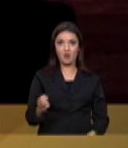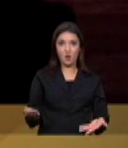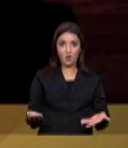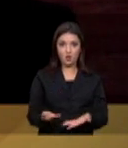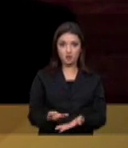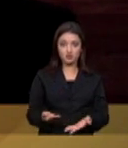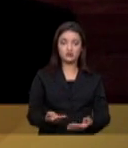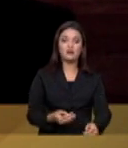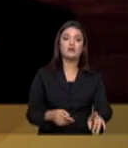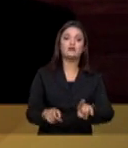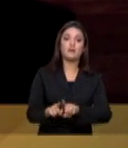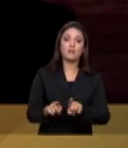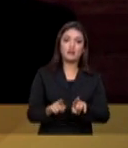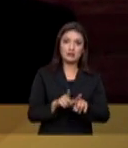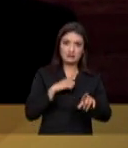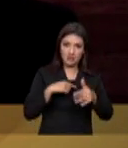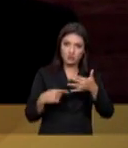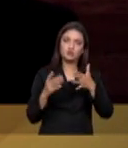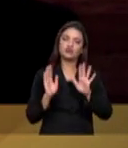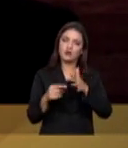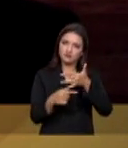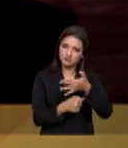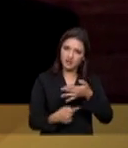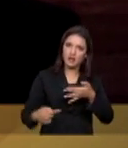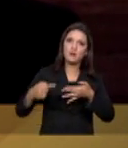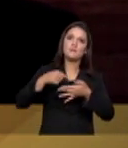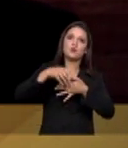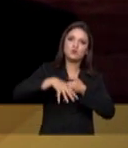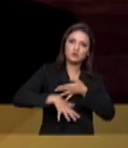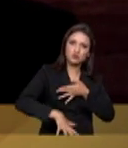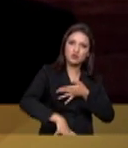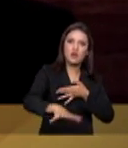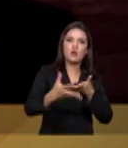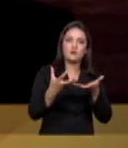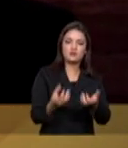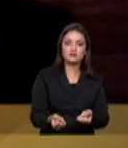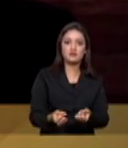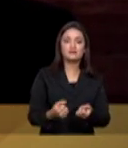consequência reconhecimento da repercussão geral da matéria